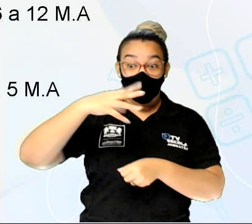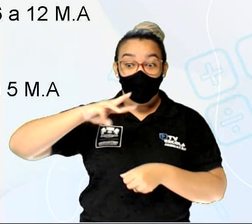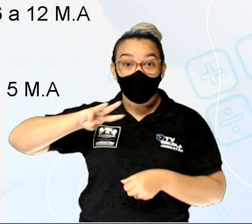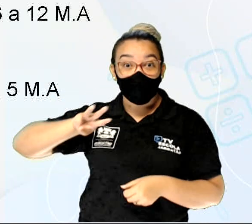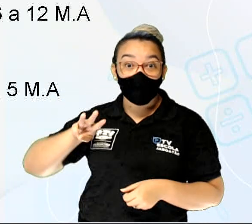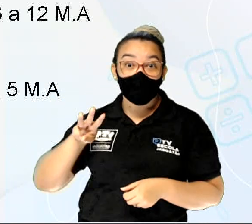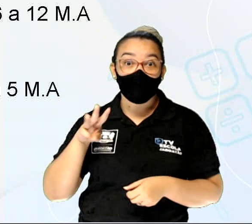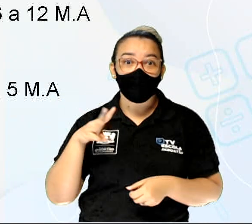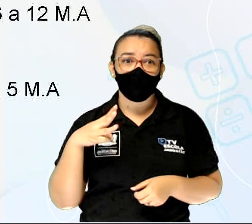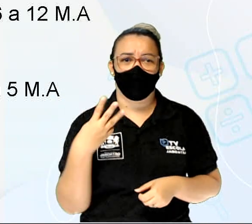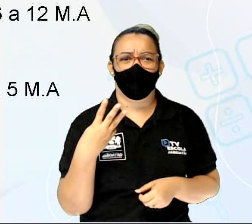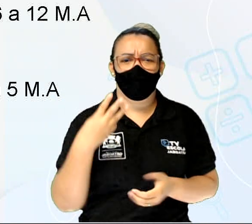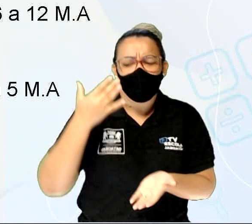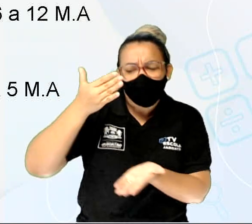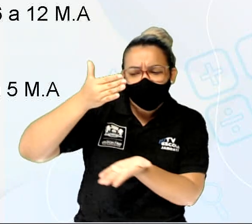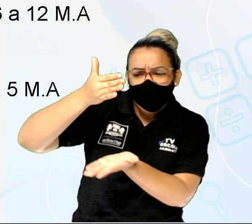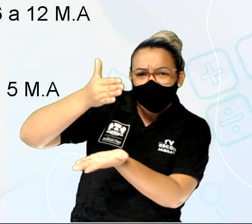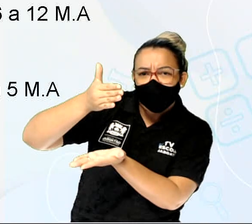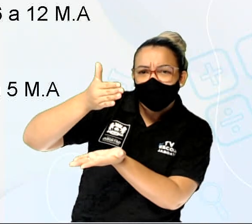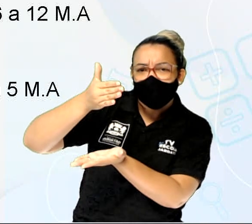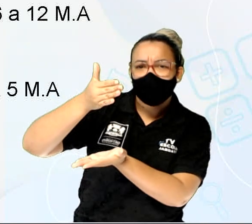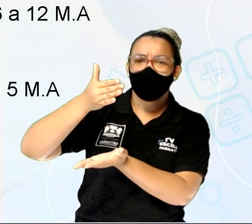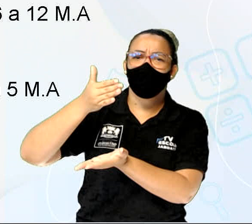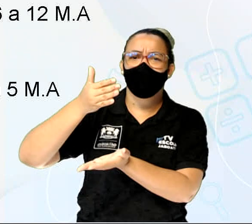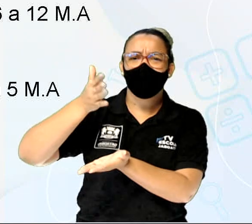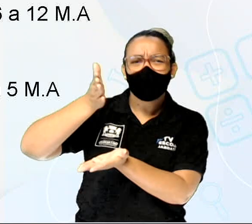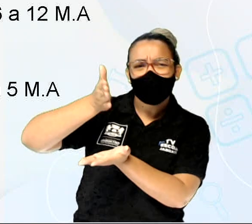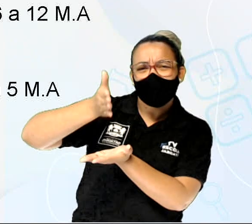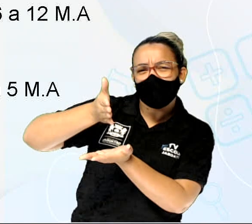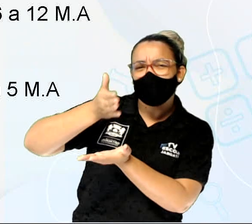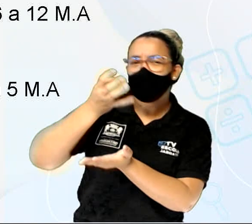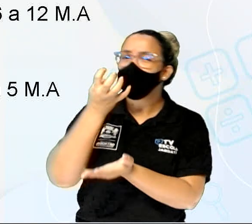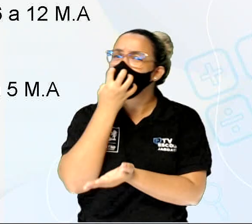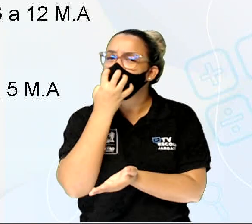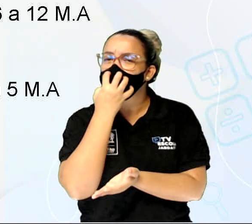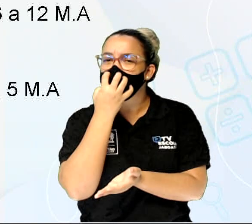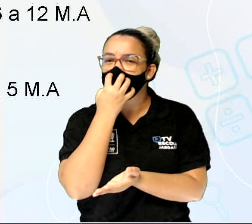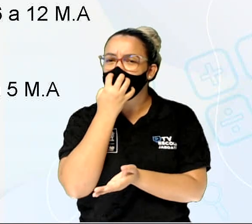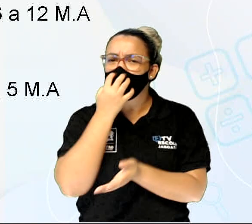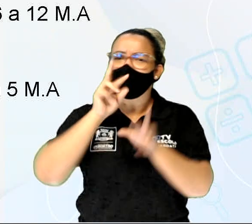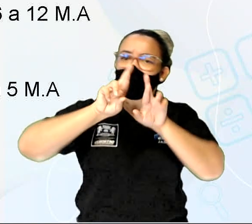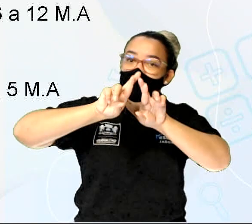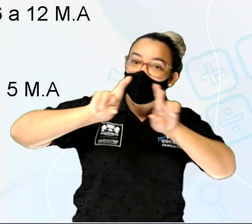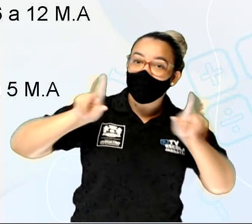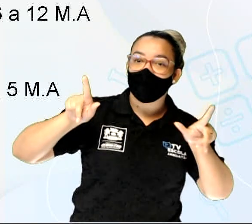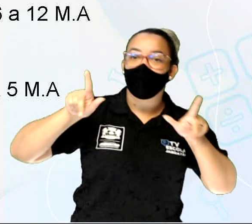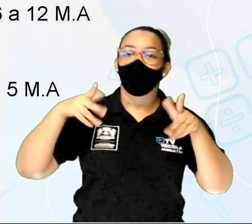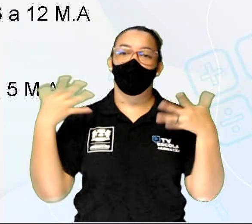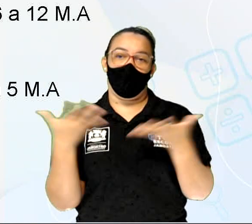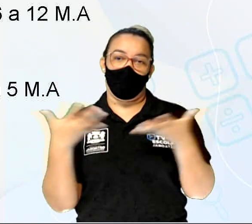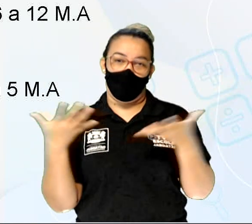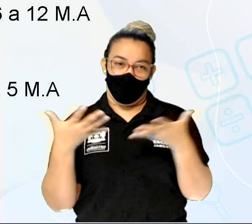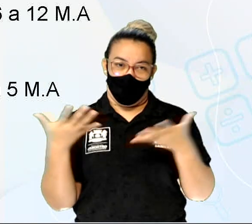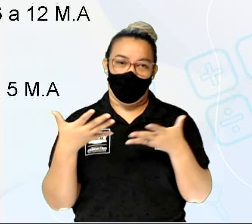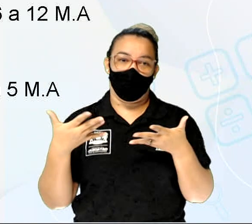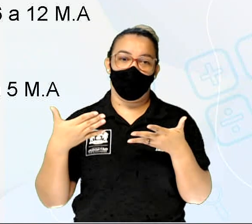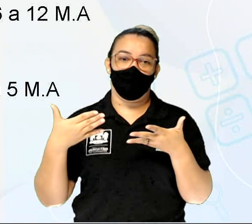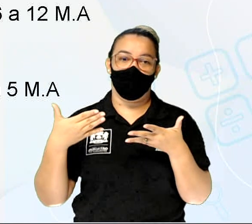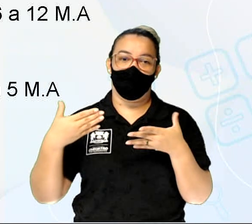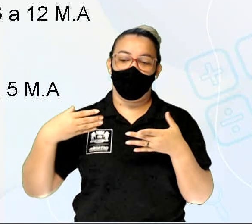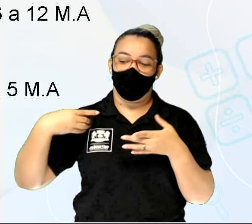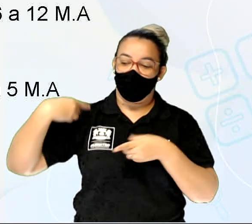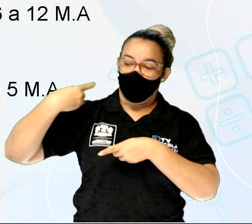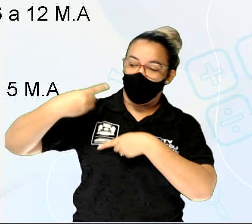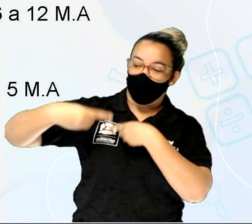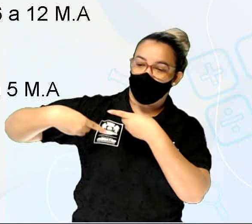tamanho de um cachorro, e tinham uma estrutura óssea um pouco diferente das de hoje. Então, a partir da evolução dele, por milhões